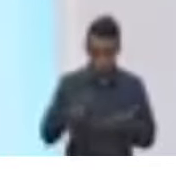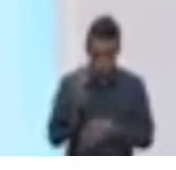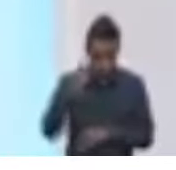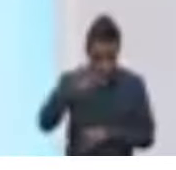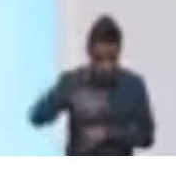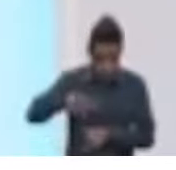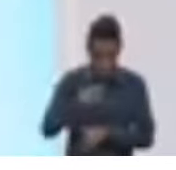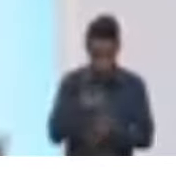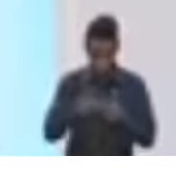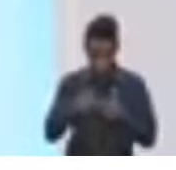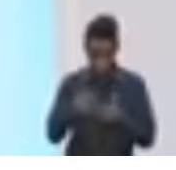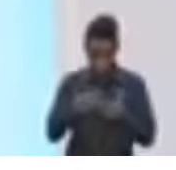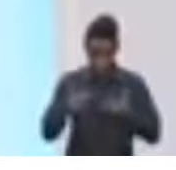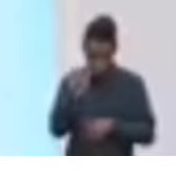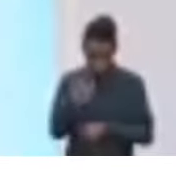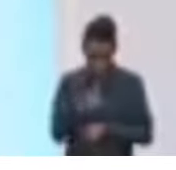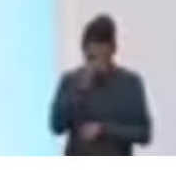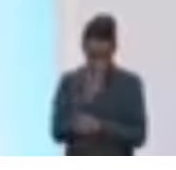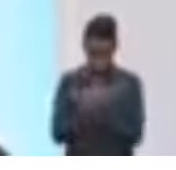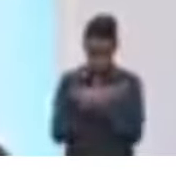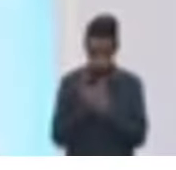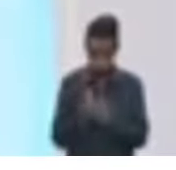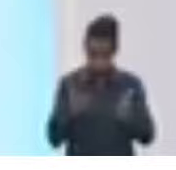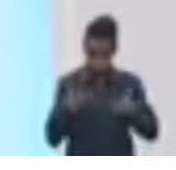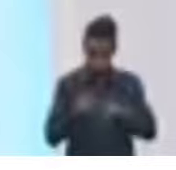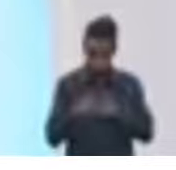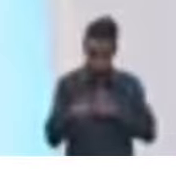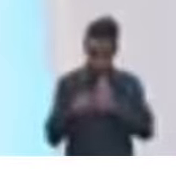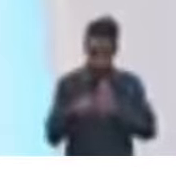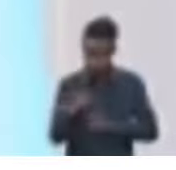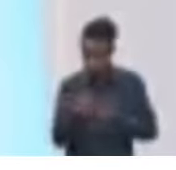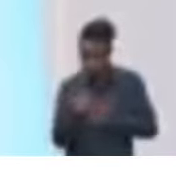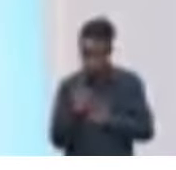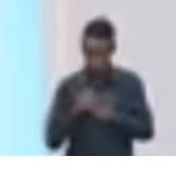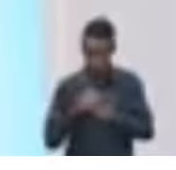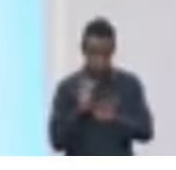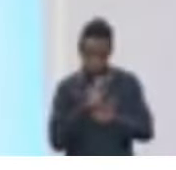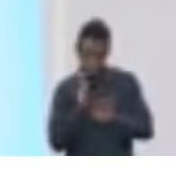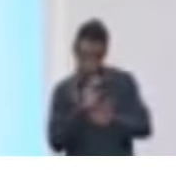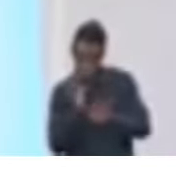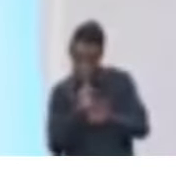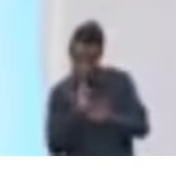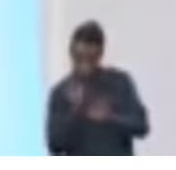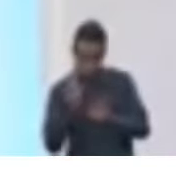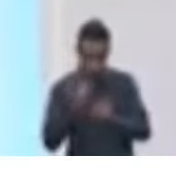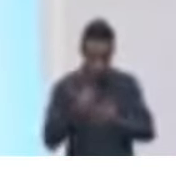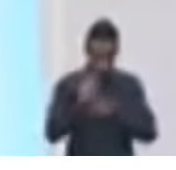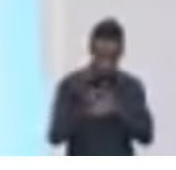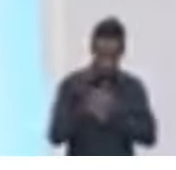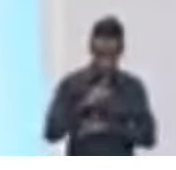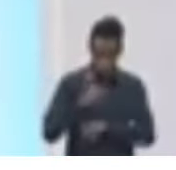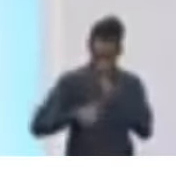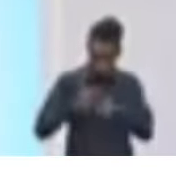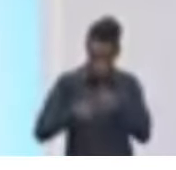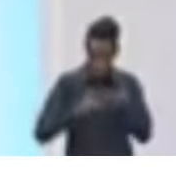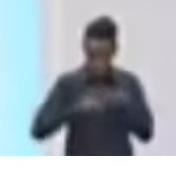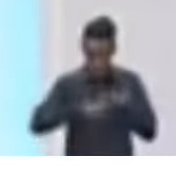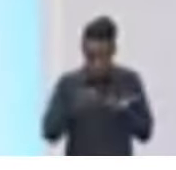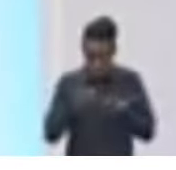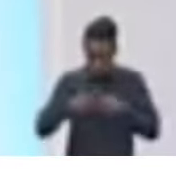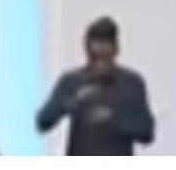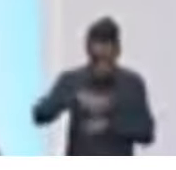Paulo, onde há milhões de desempregados, eu apresentei um plano emergencial de emprego e renda para a cidade.